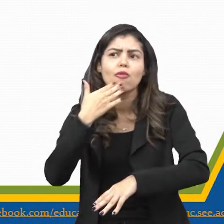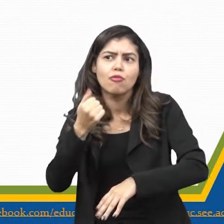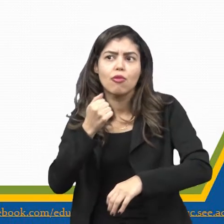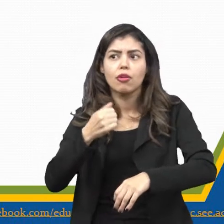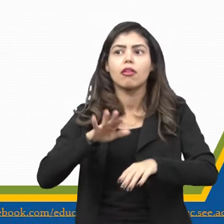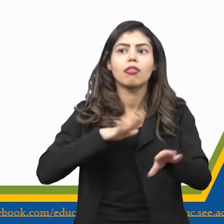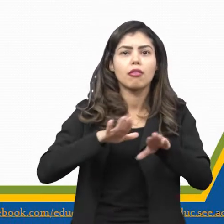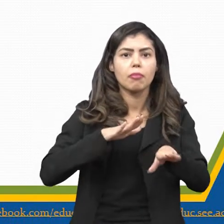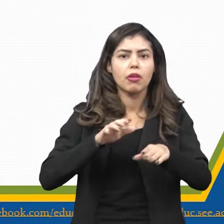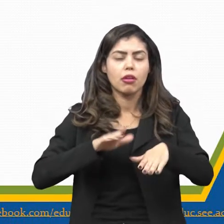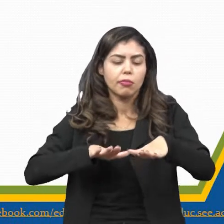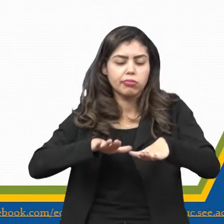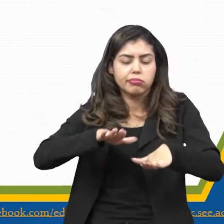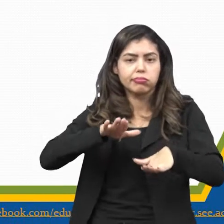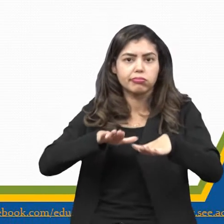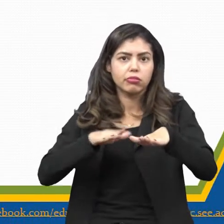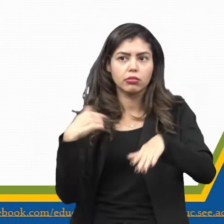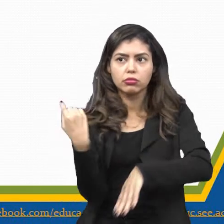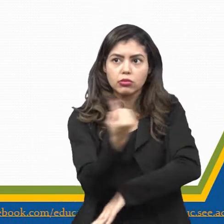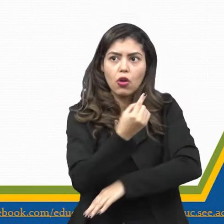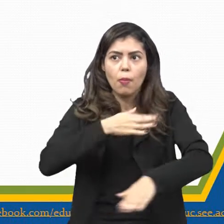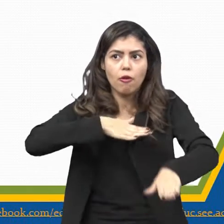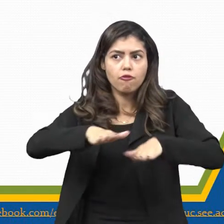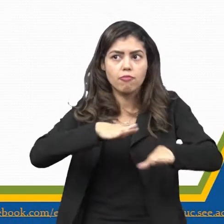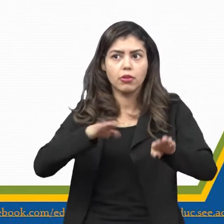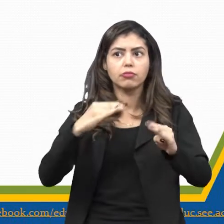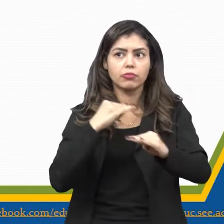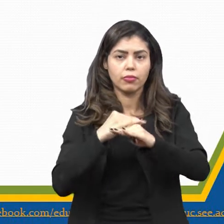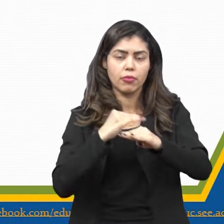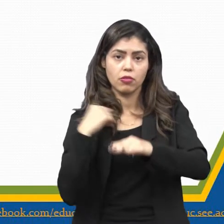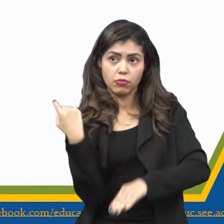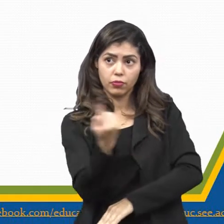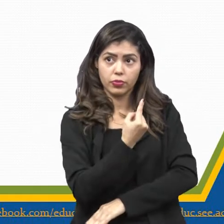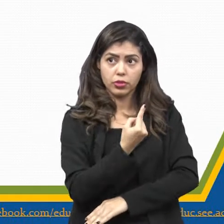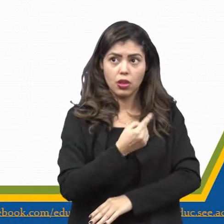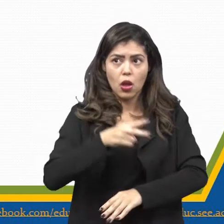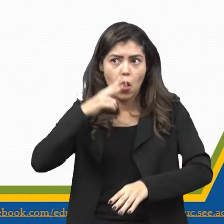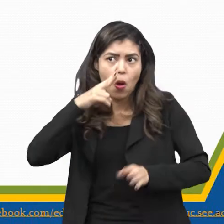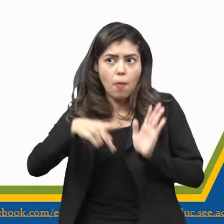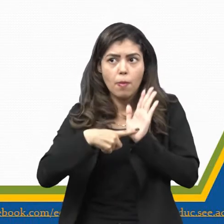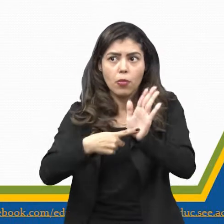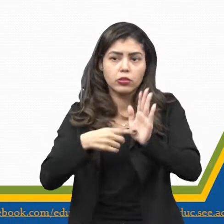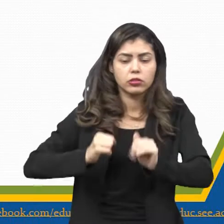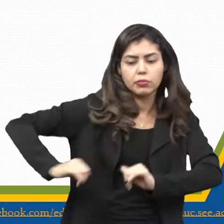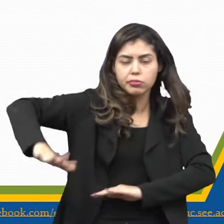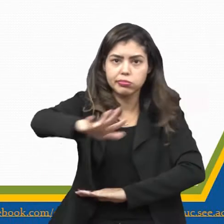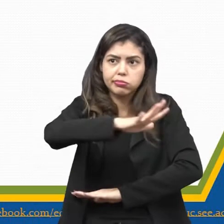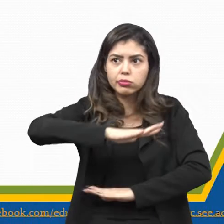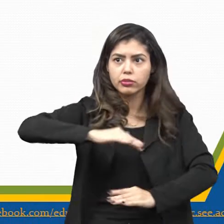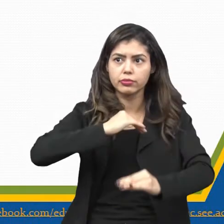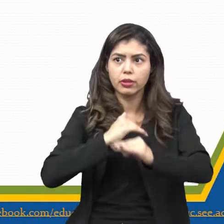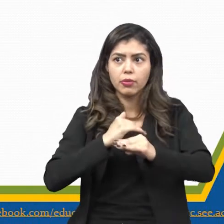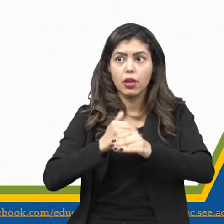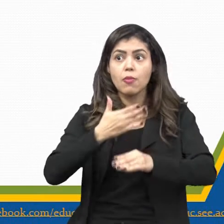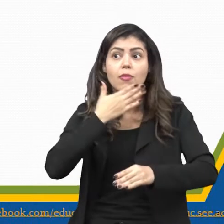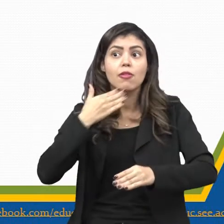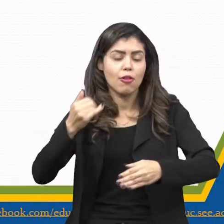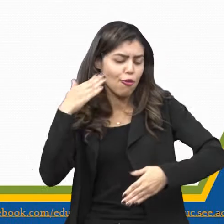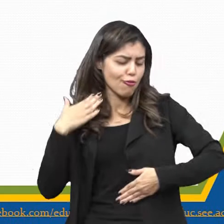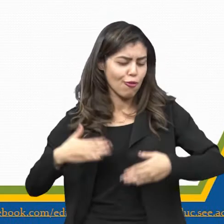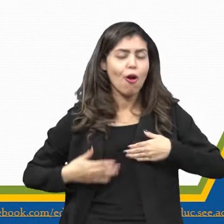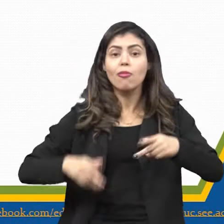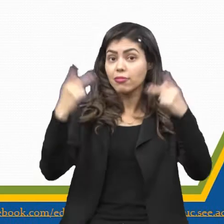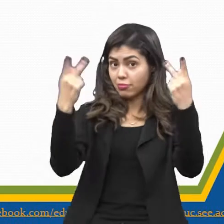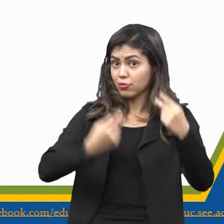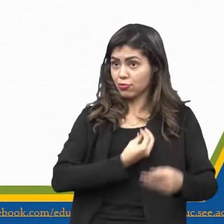equilíbrio, promove uma maior interação social, melhora a imagem corporal e a autoestima e melhora a capacidade